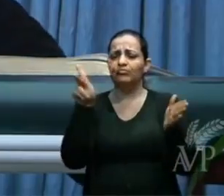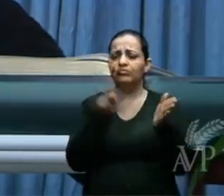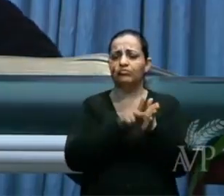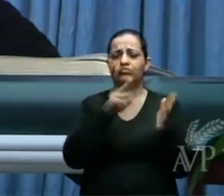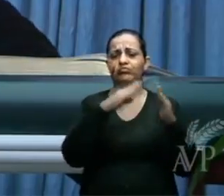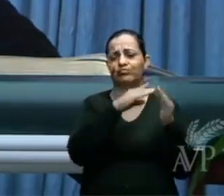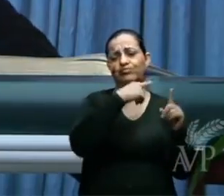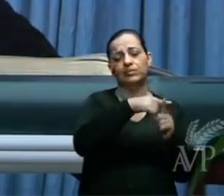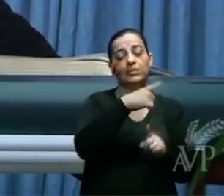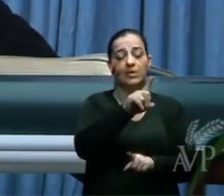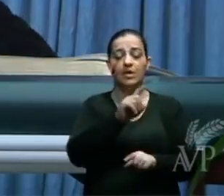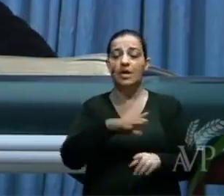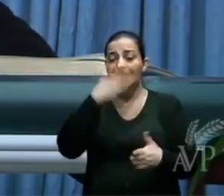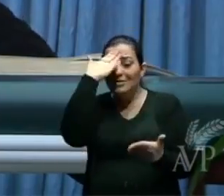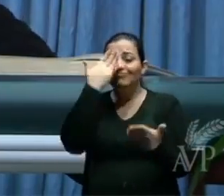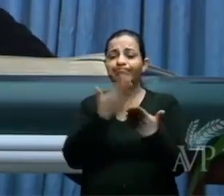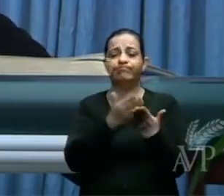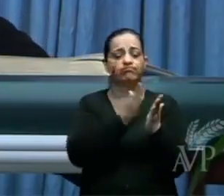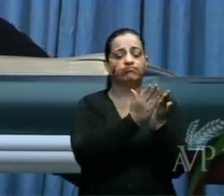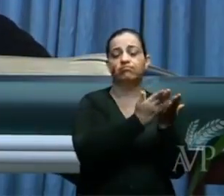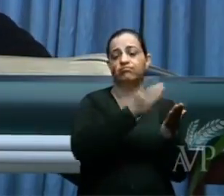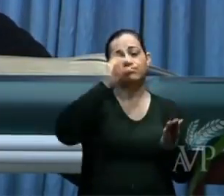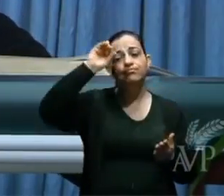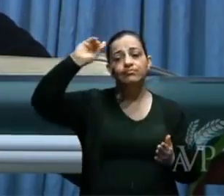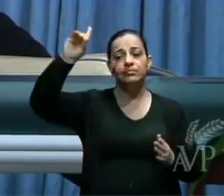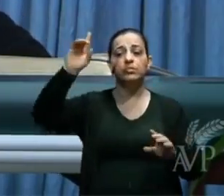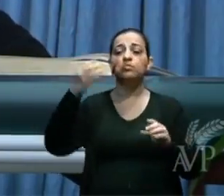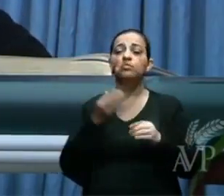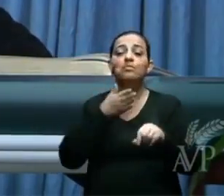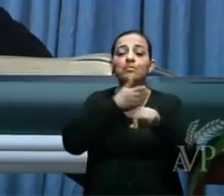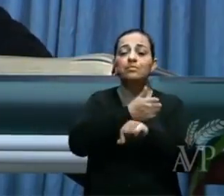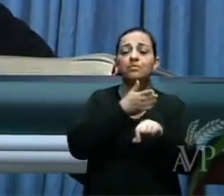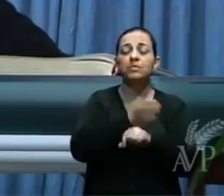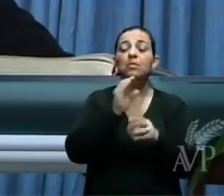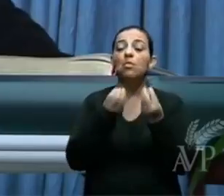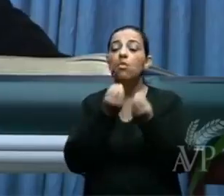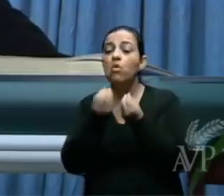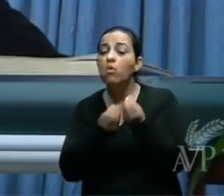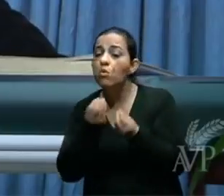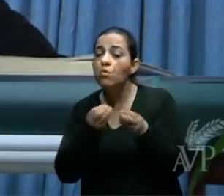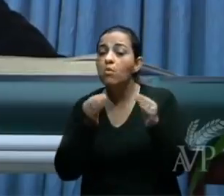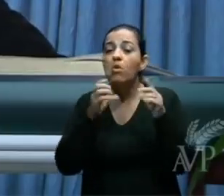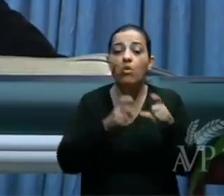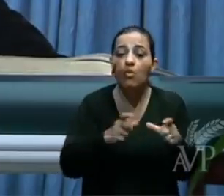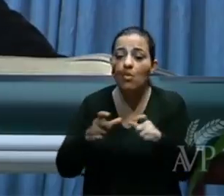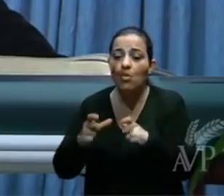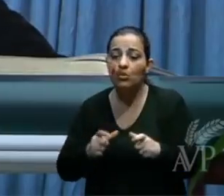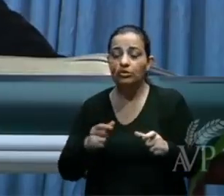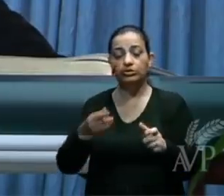toma a palavra saia dela entre a onde entre cristo